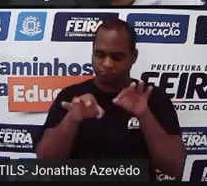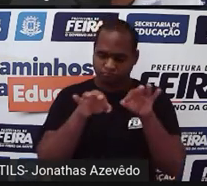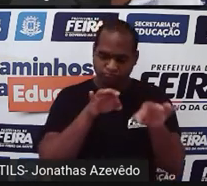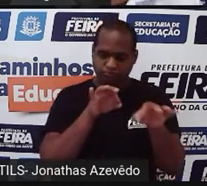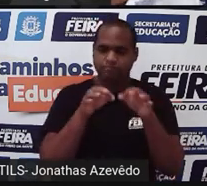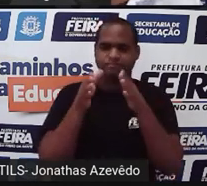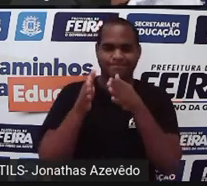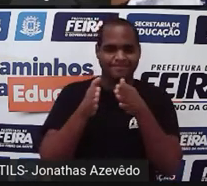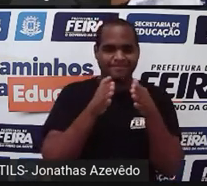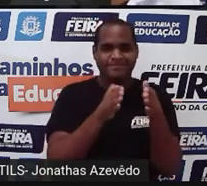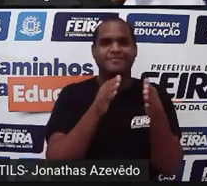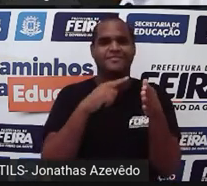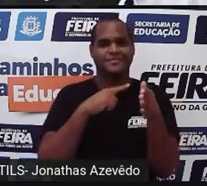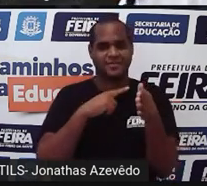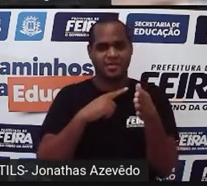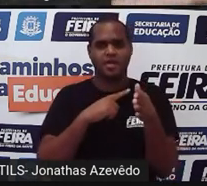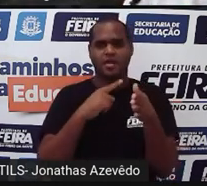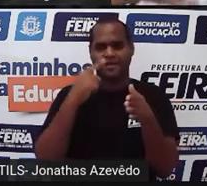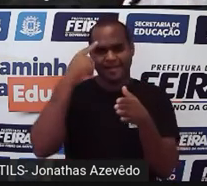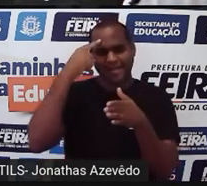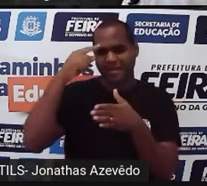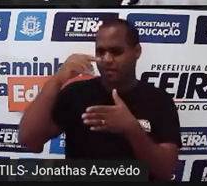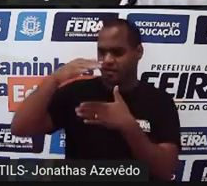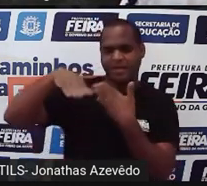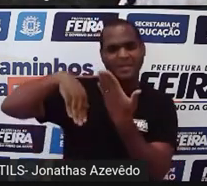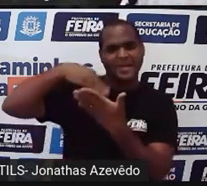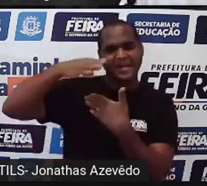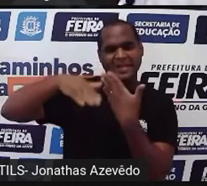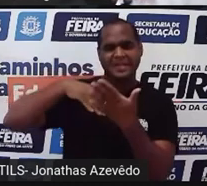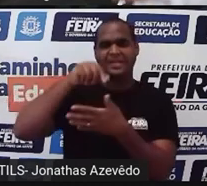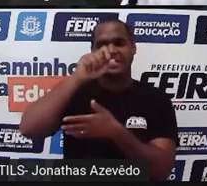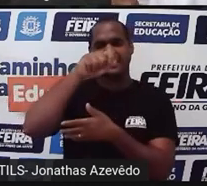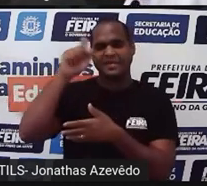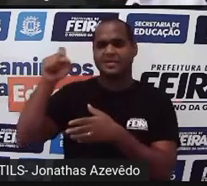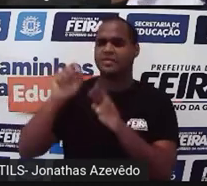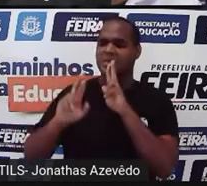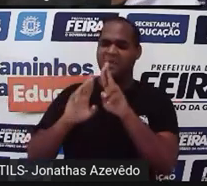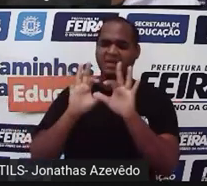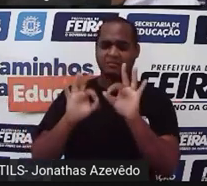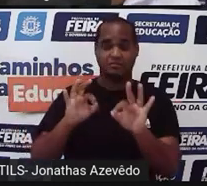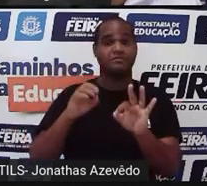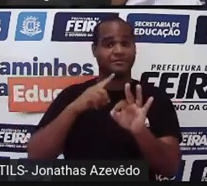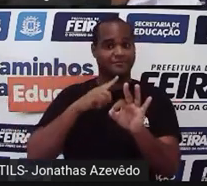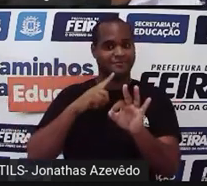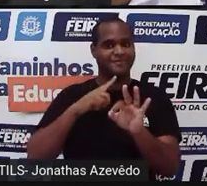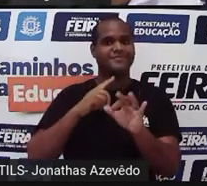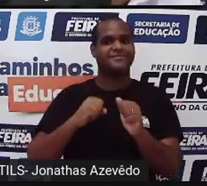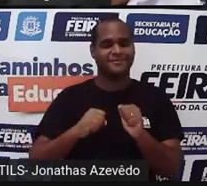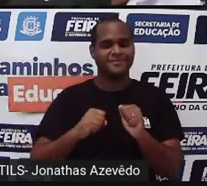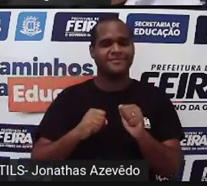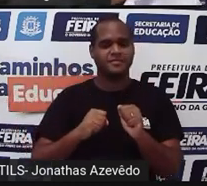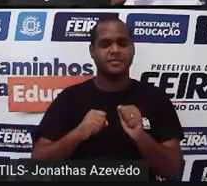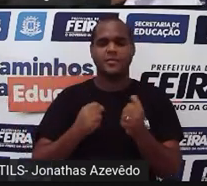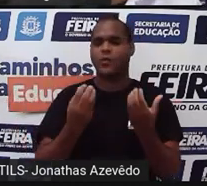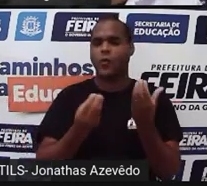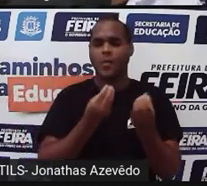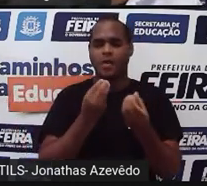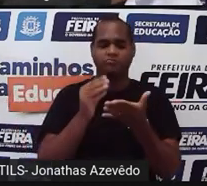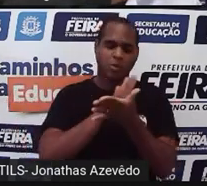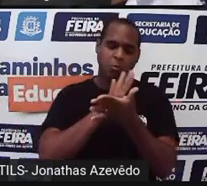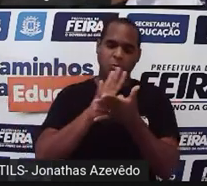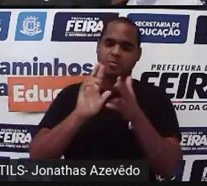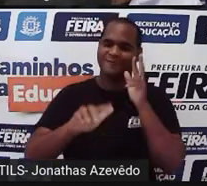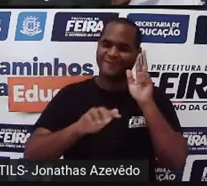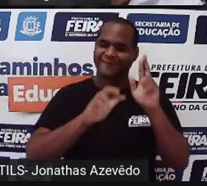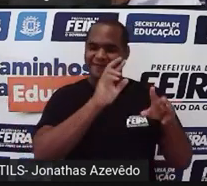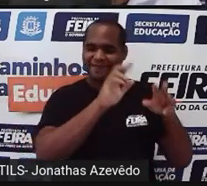Organizamos, né, toda aquela bagunça daqueles rascunhos, daquele rascunho ali, em algumas maneiras